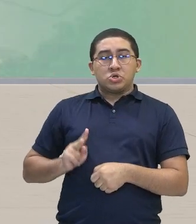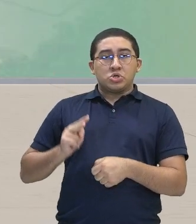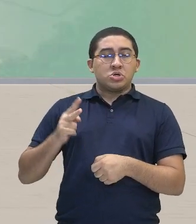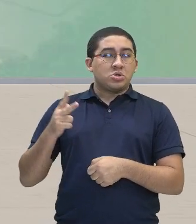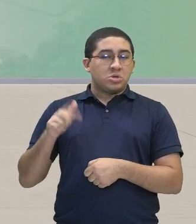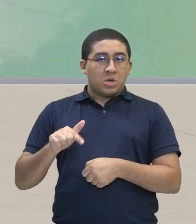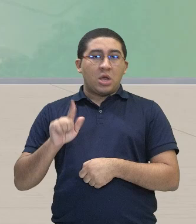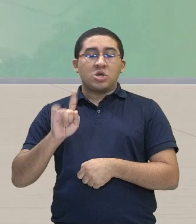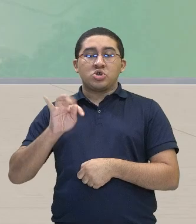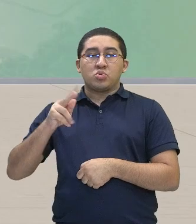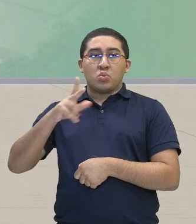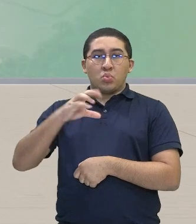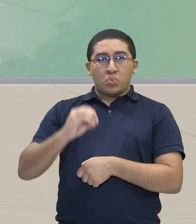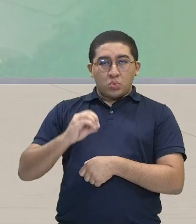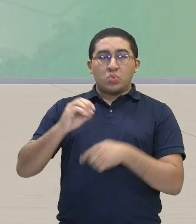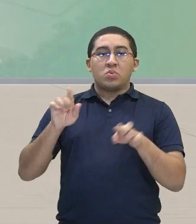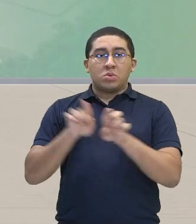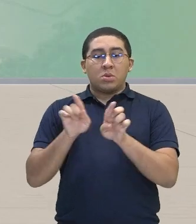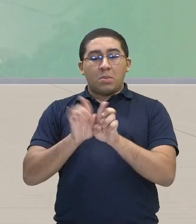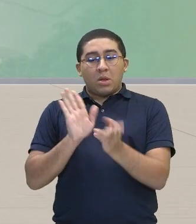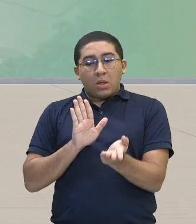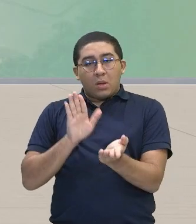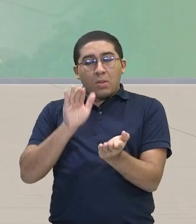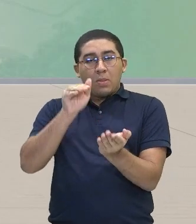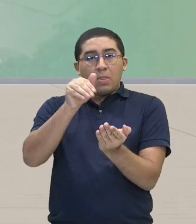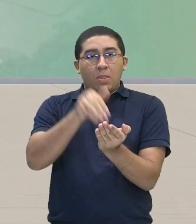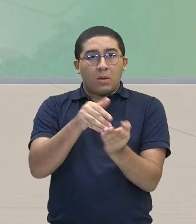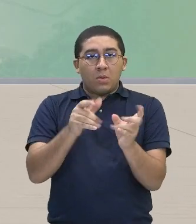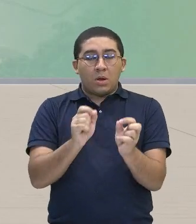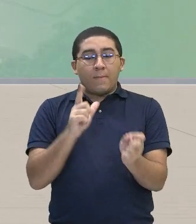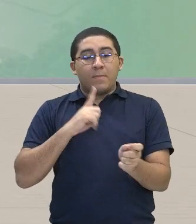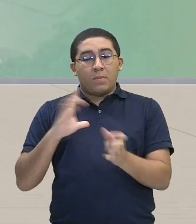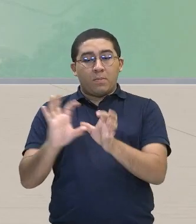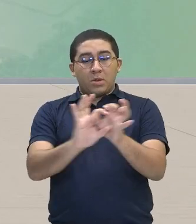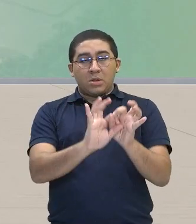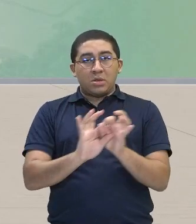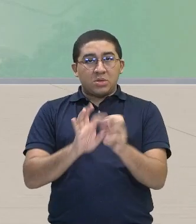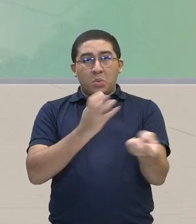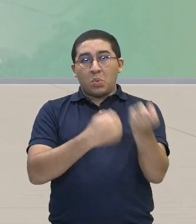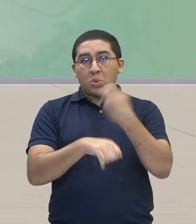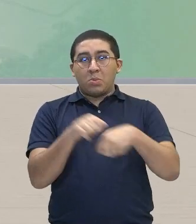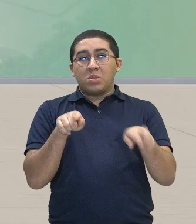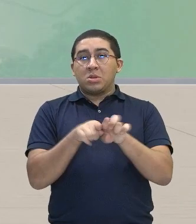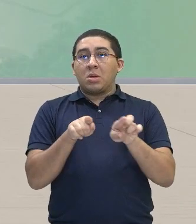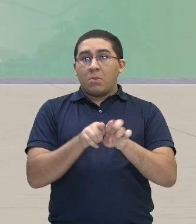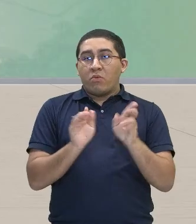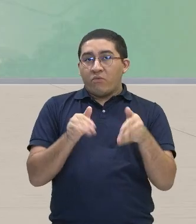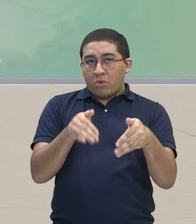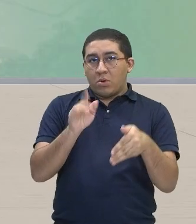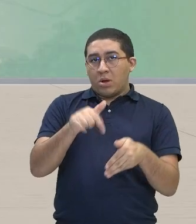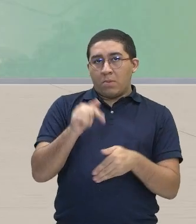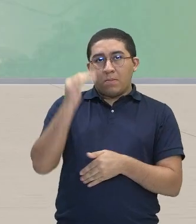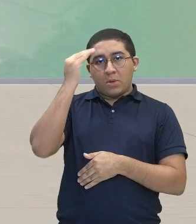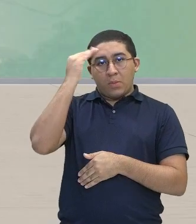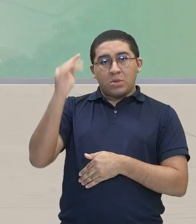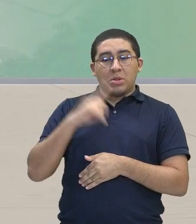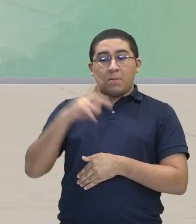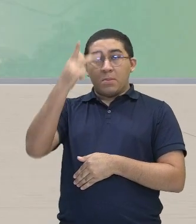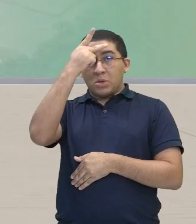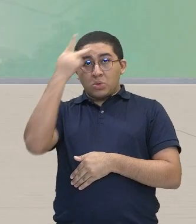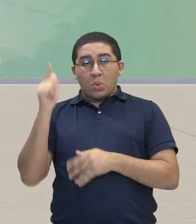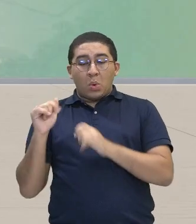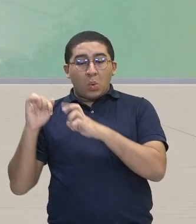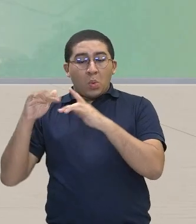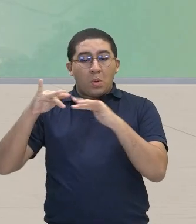foco principal a integração econômica e levar as pessoas para aquela região, para ocupar a